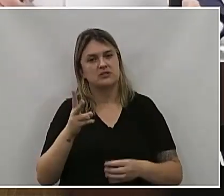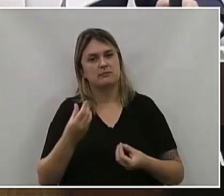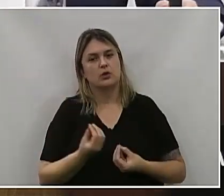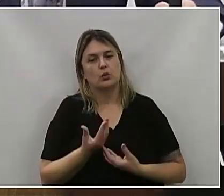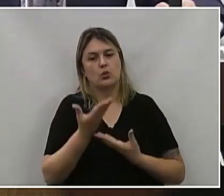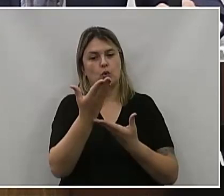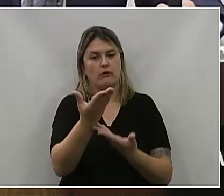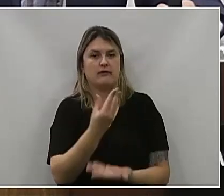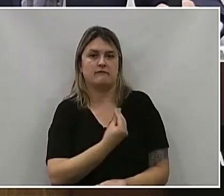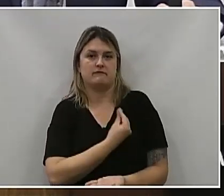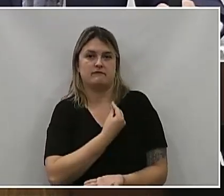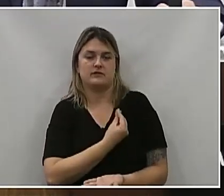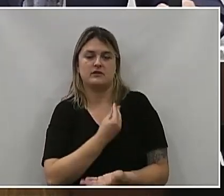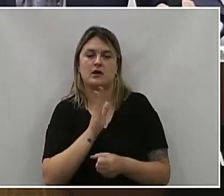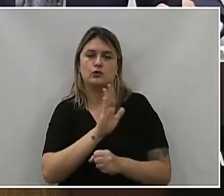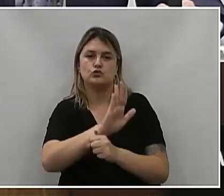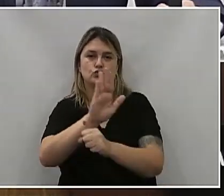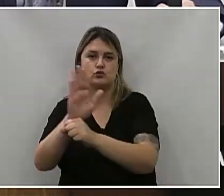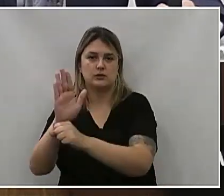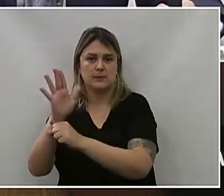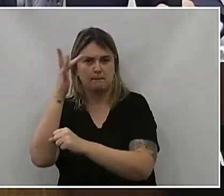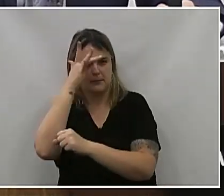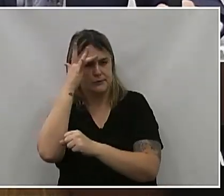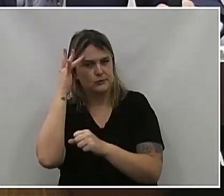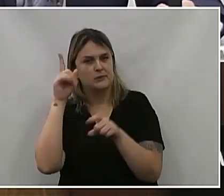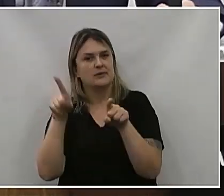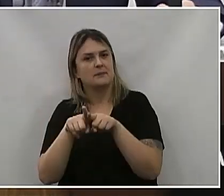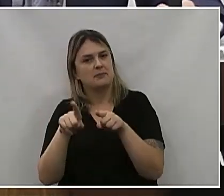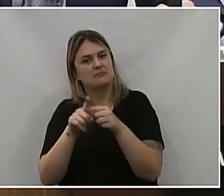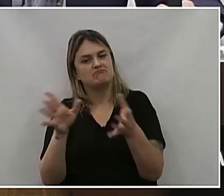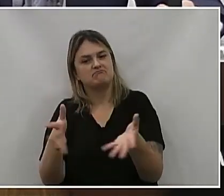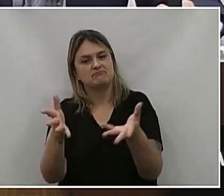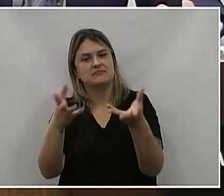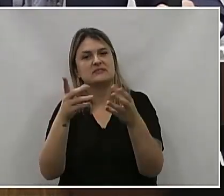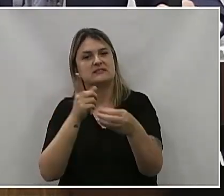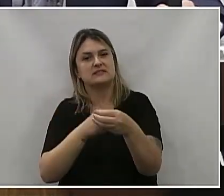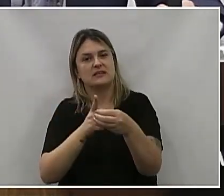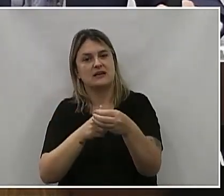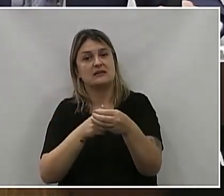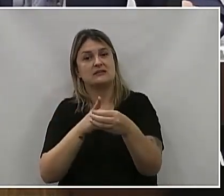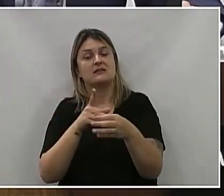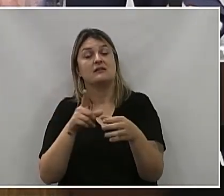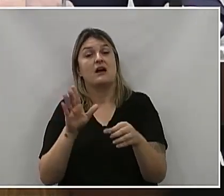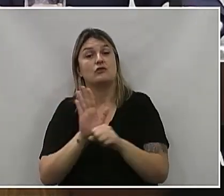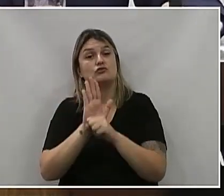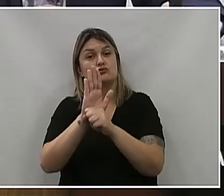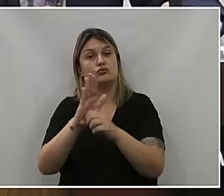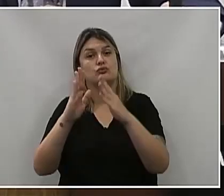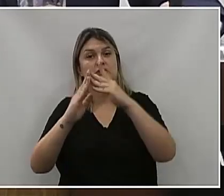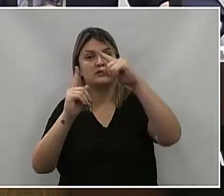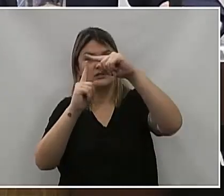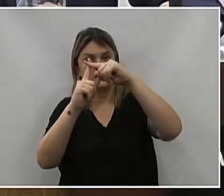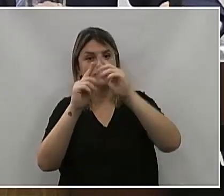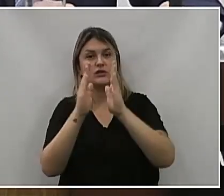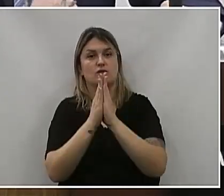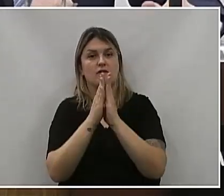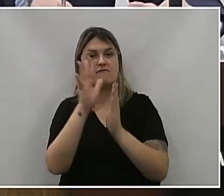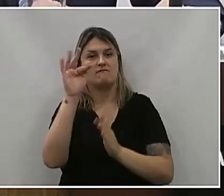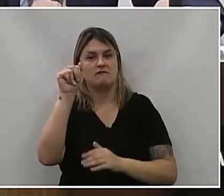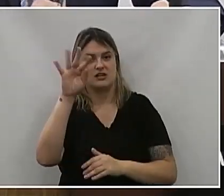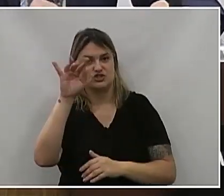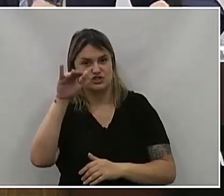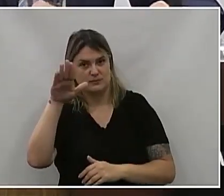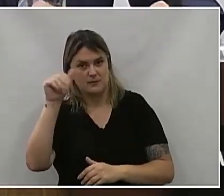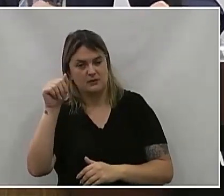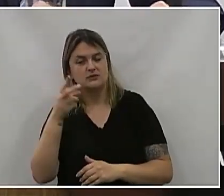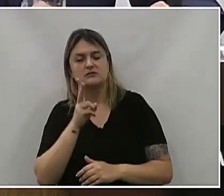parte da sua vida em prol do bem-estar de nossa cidade e especialmente da nossa paróquia Nossa Senhora de Fátima. Seu comprometimento e